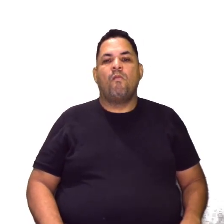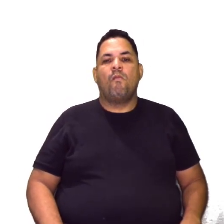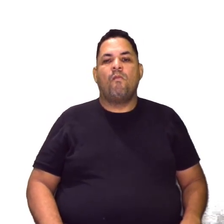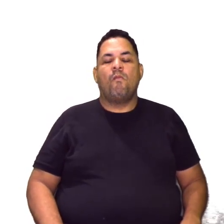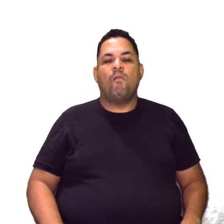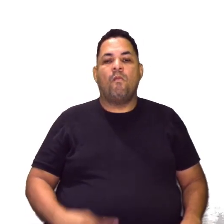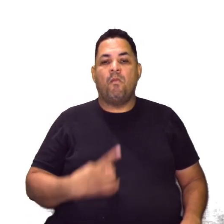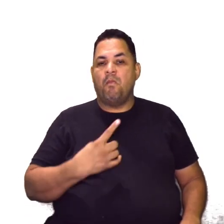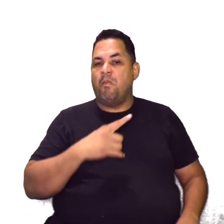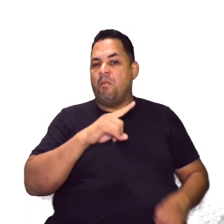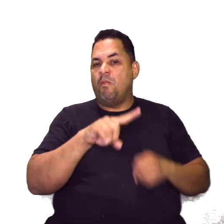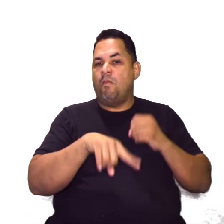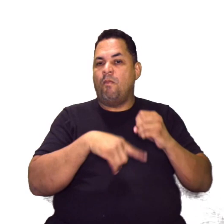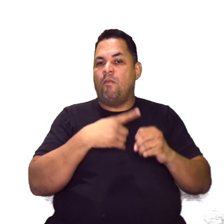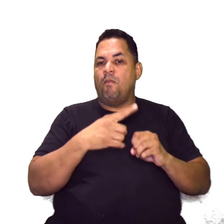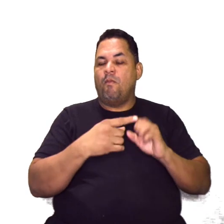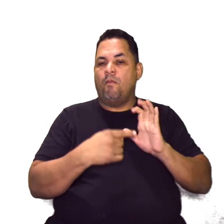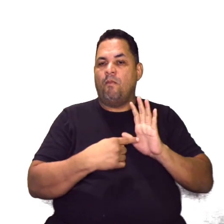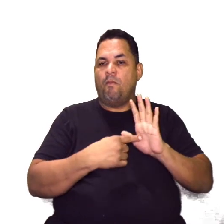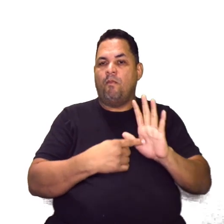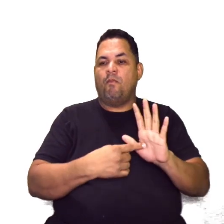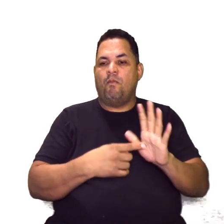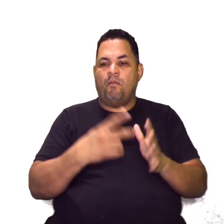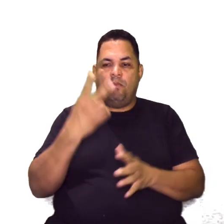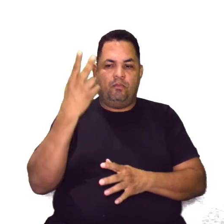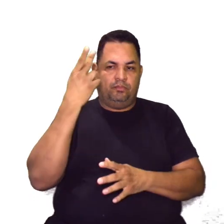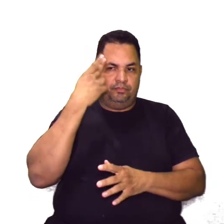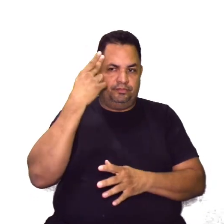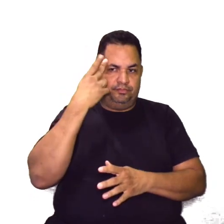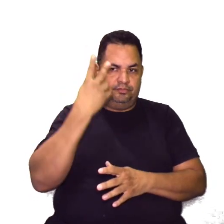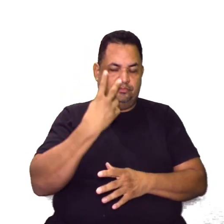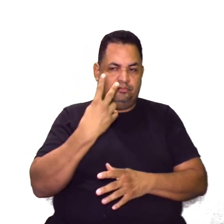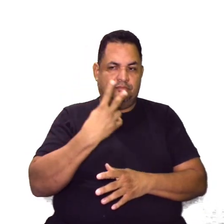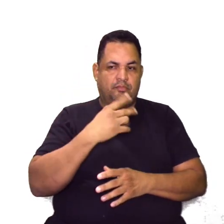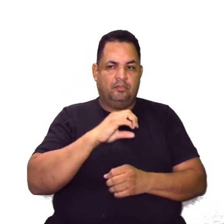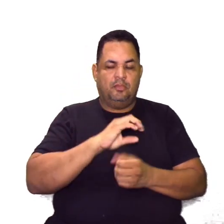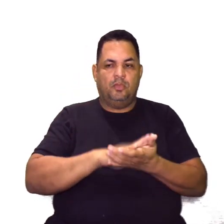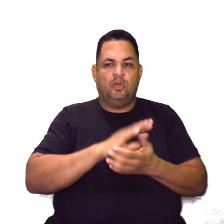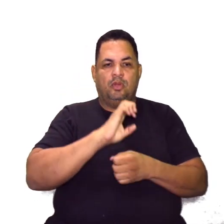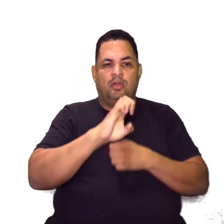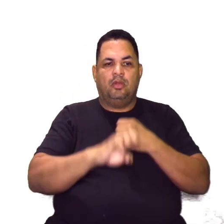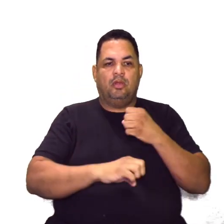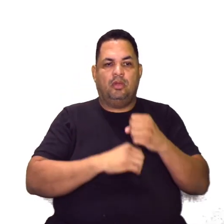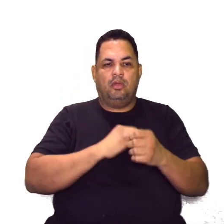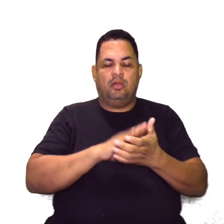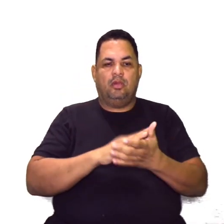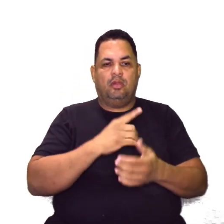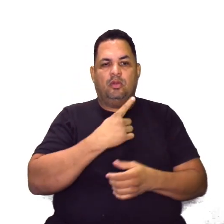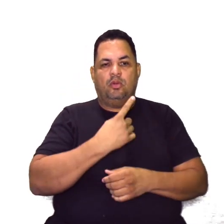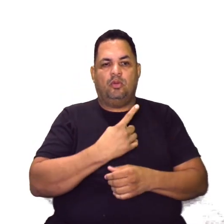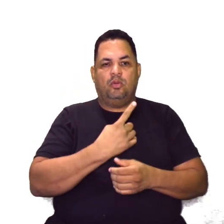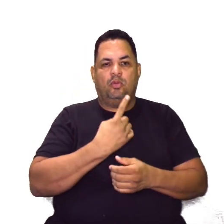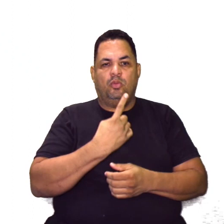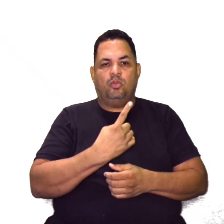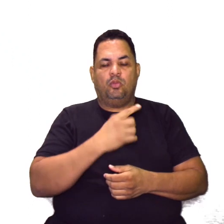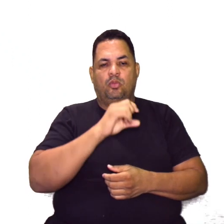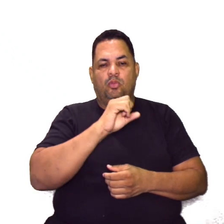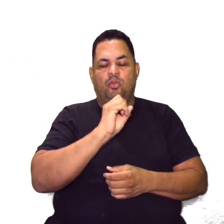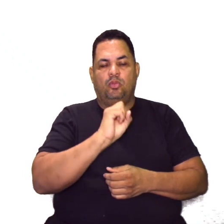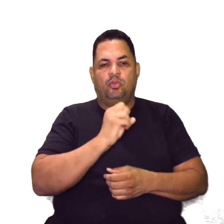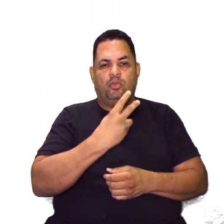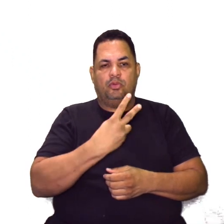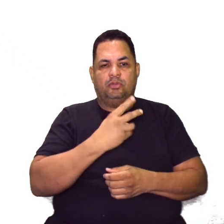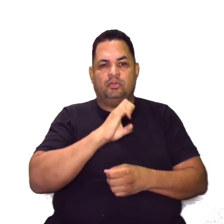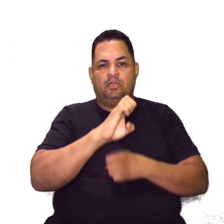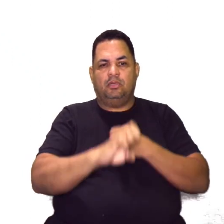Olha lá. Um átomo apresenta 2 elétrons na primeira camada. Então, camada 1, digamos, 2